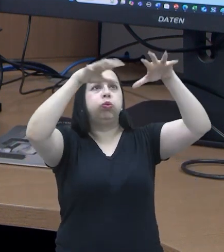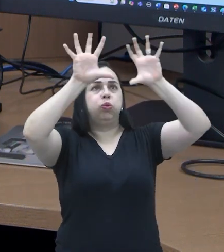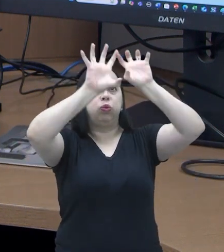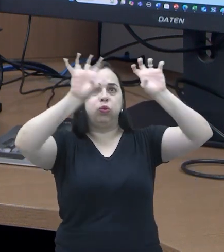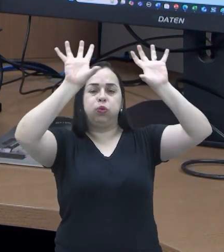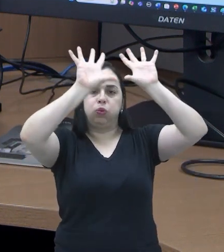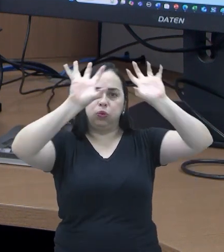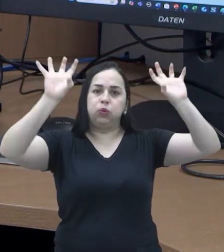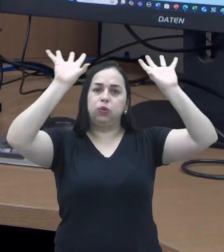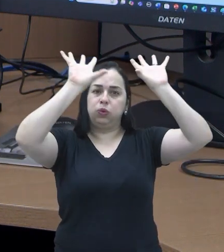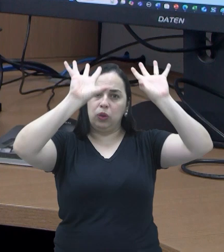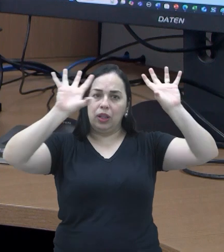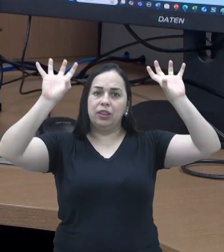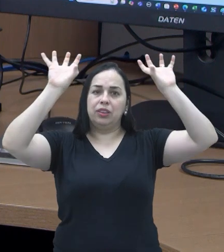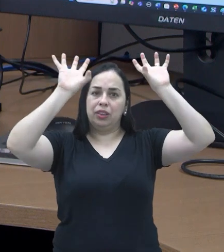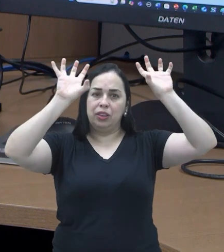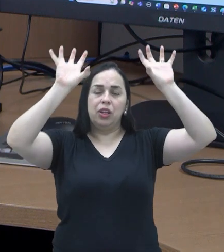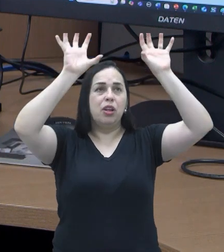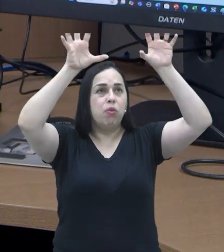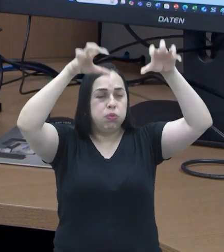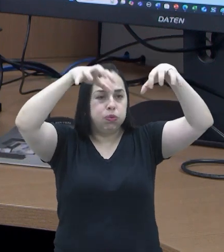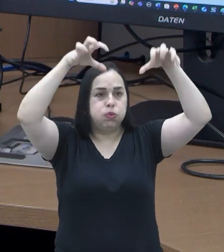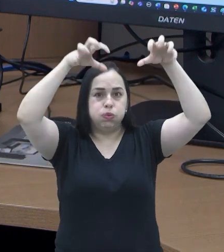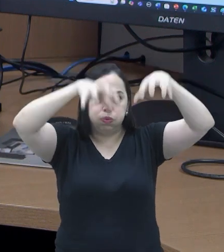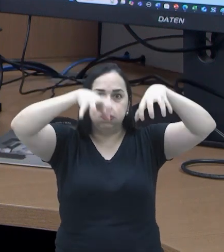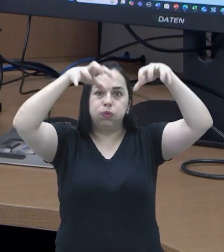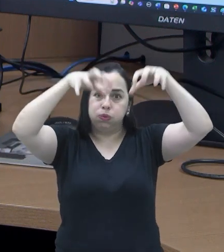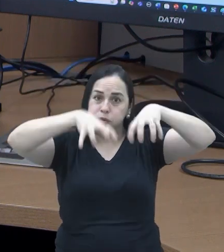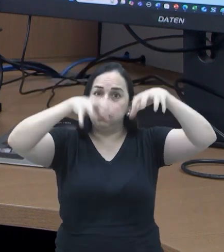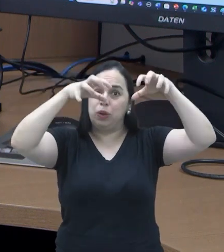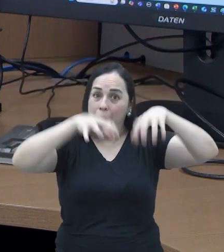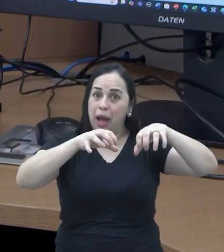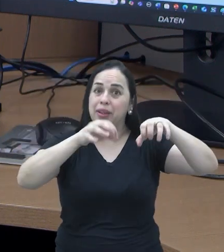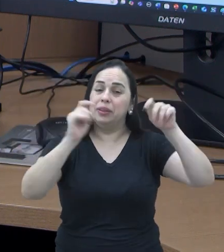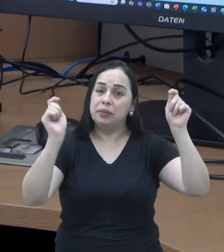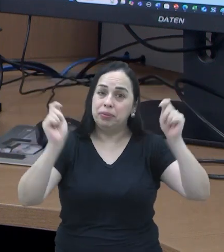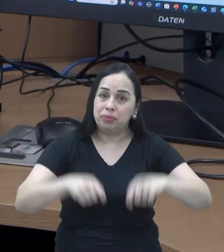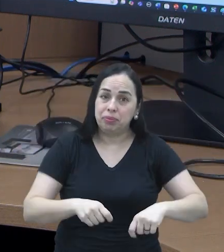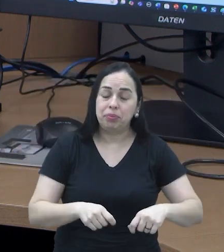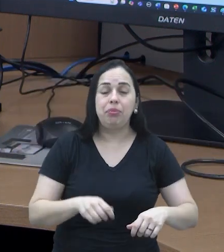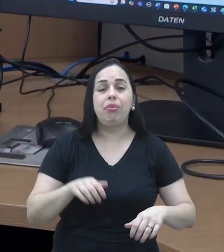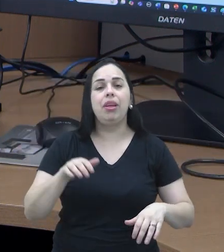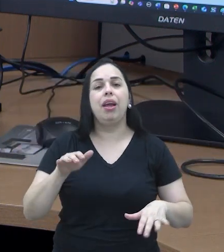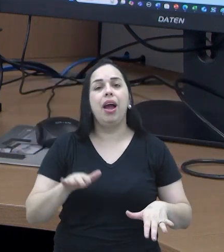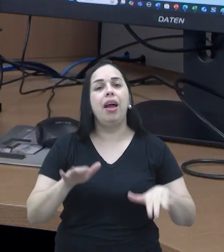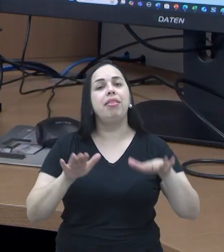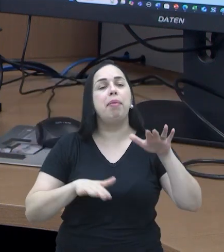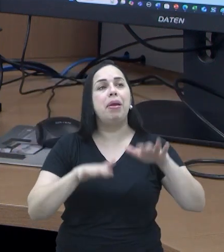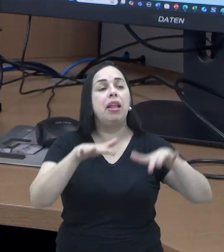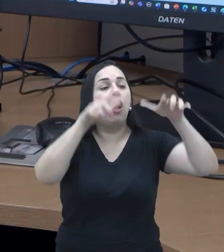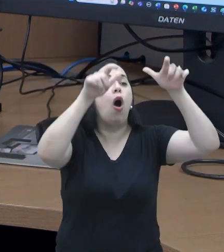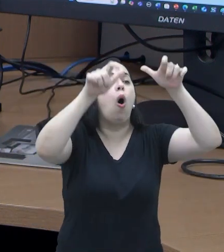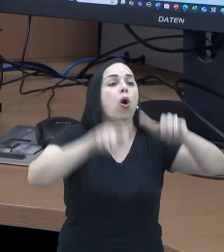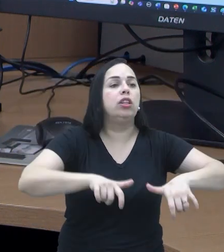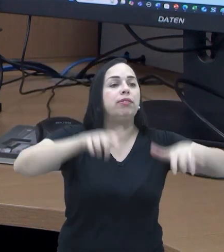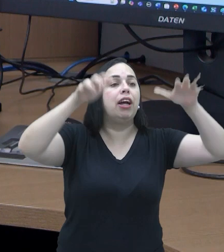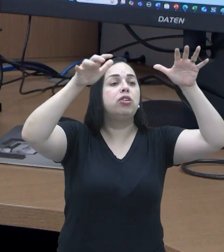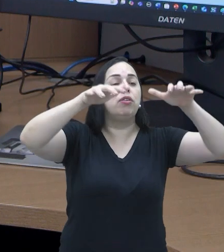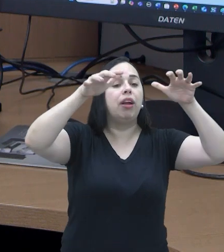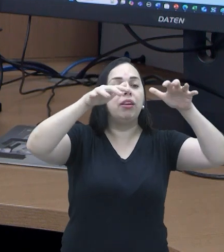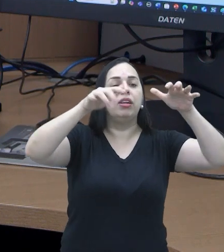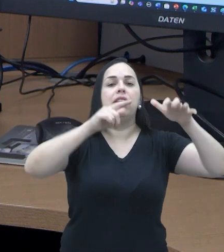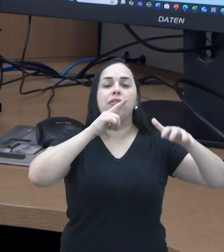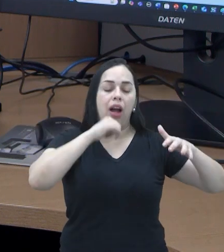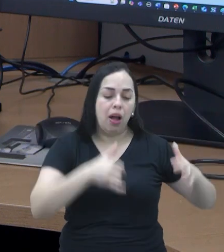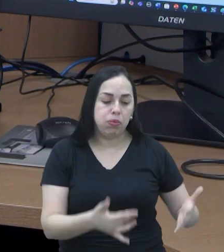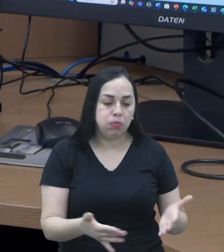tempestade, então são as nuvens convectivas, com um grande volume de água em pouco tempo. Dependendo do local dessa chuva, ela